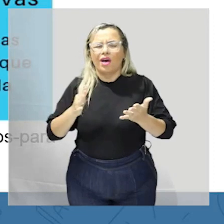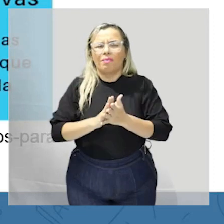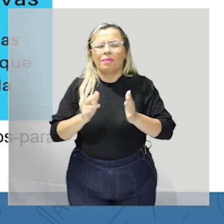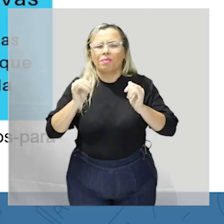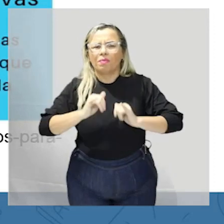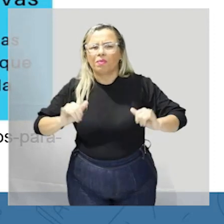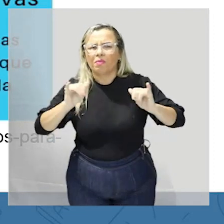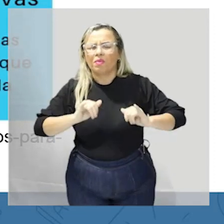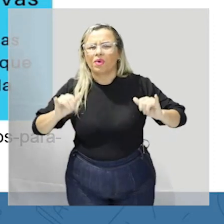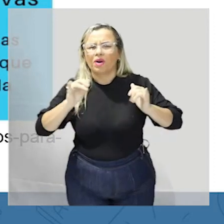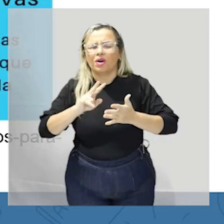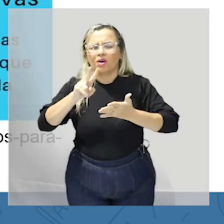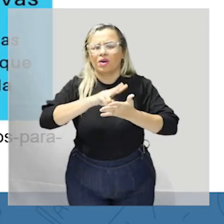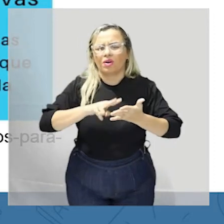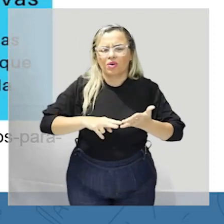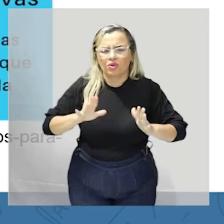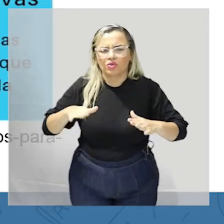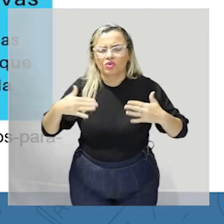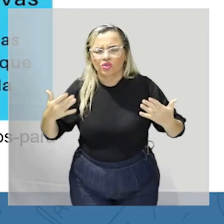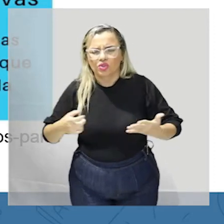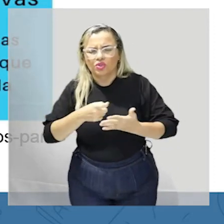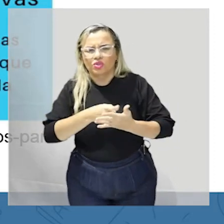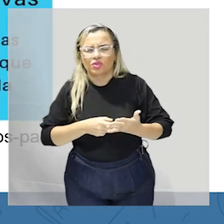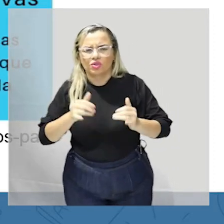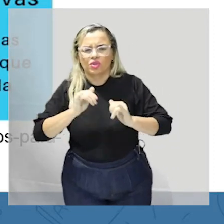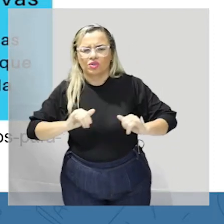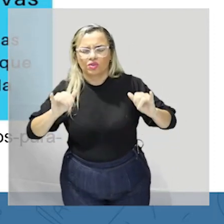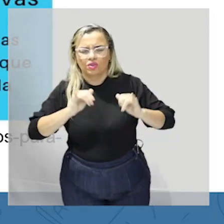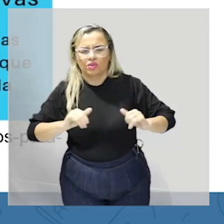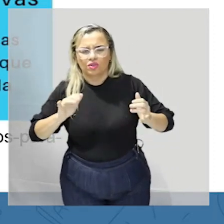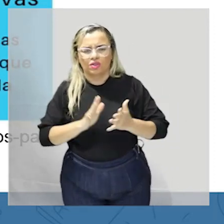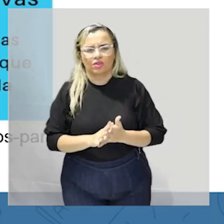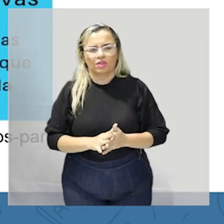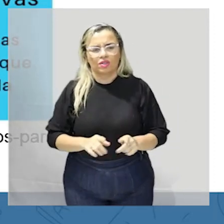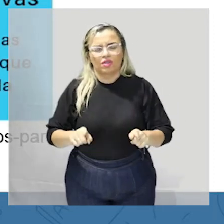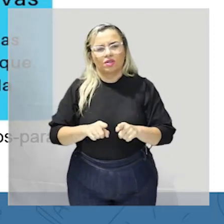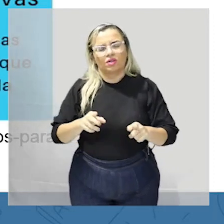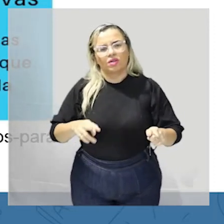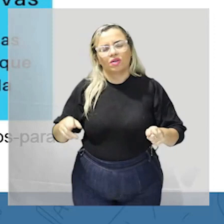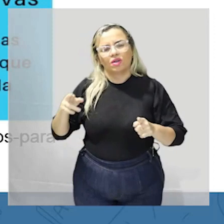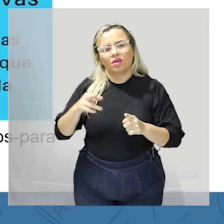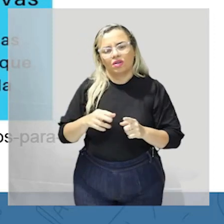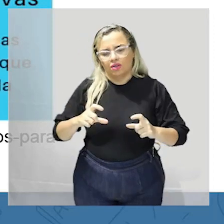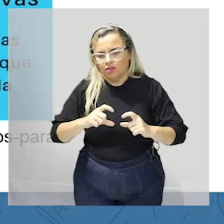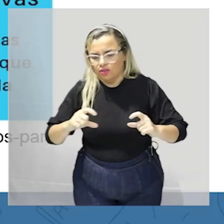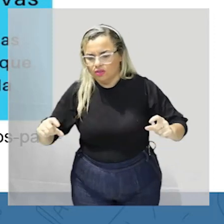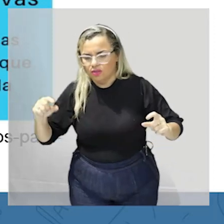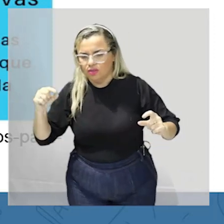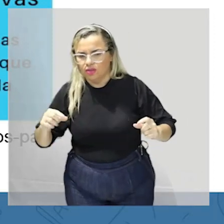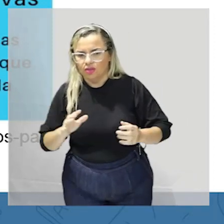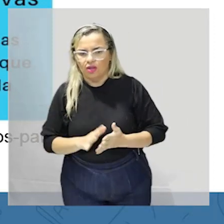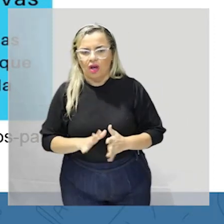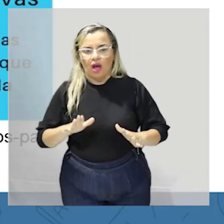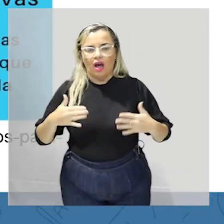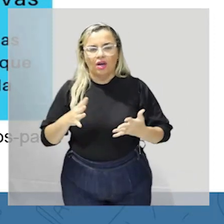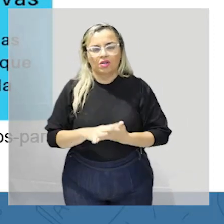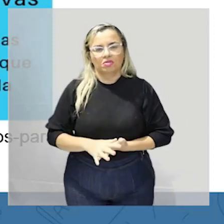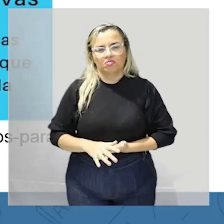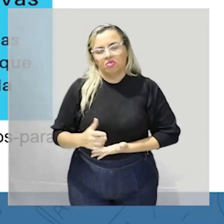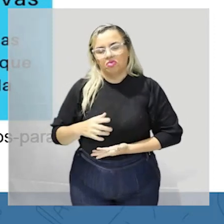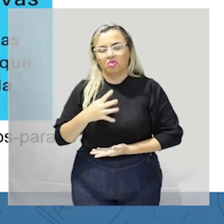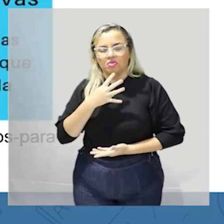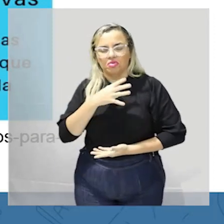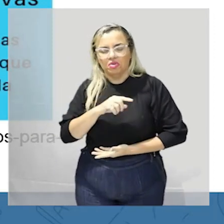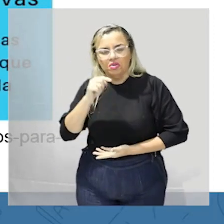notícia? Vê lá nas referências, porque às vezes você, como não tem conhecimento muito da língua com muita